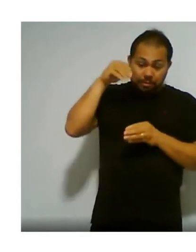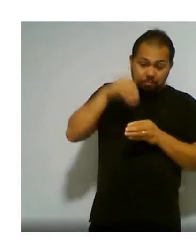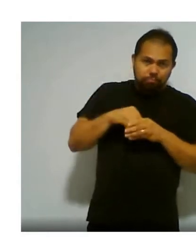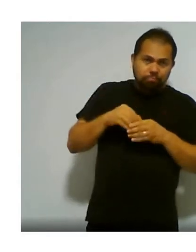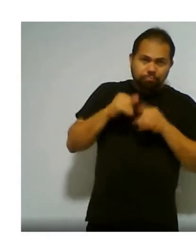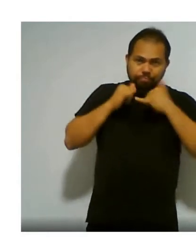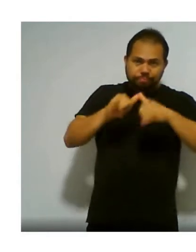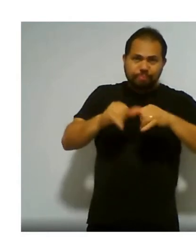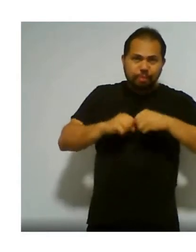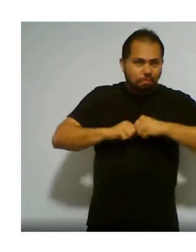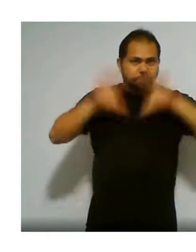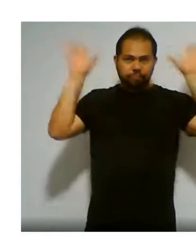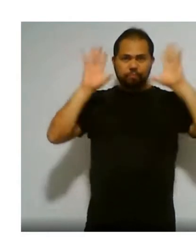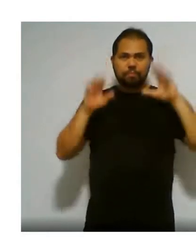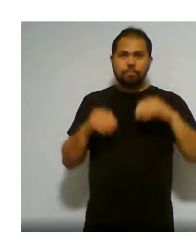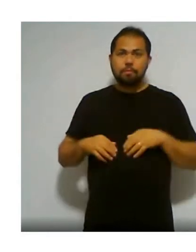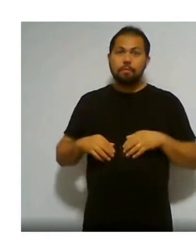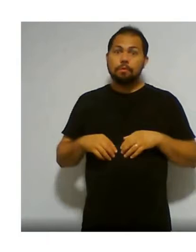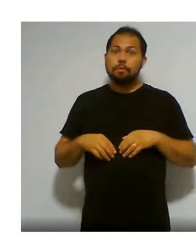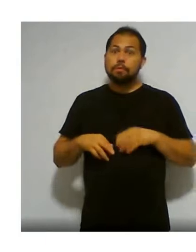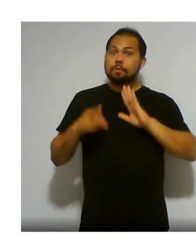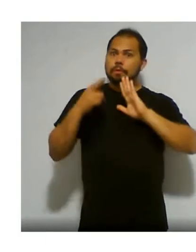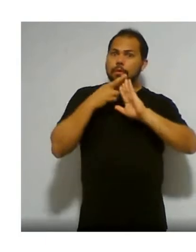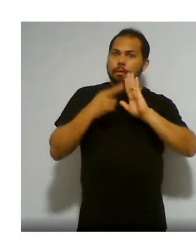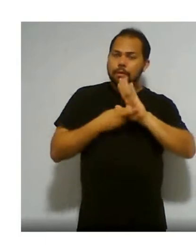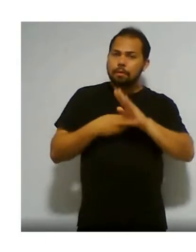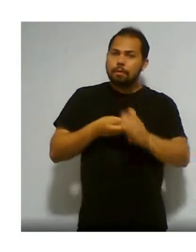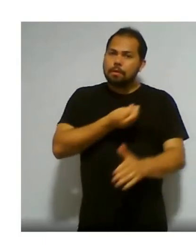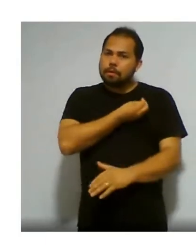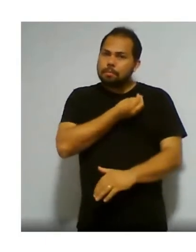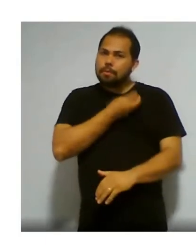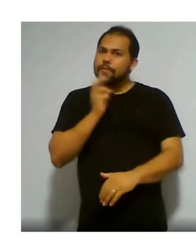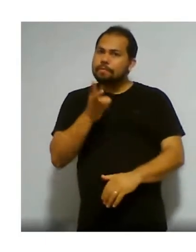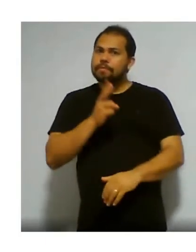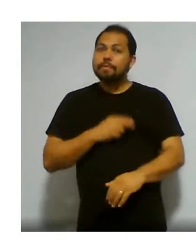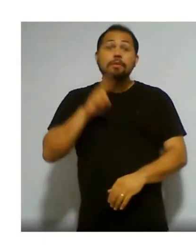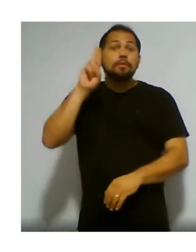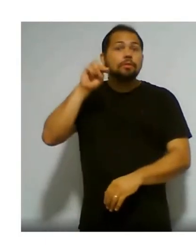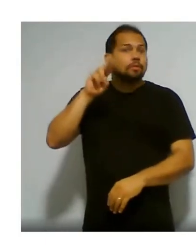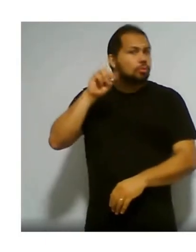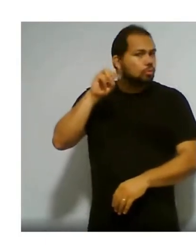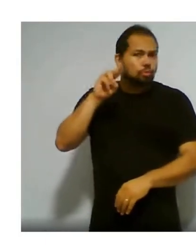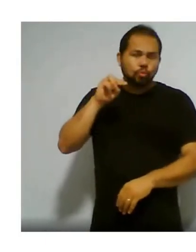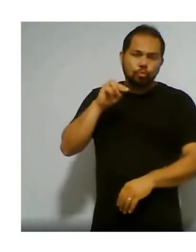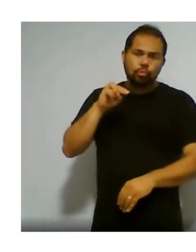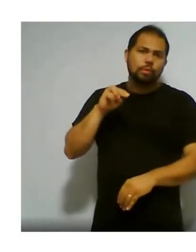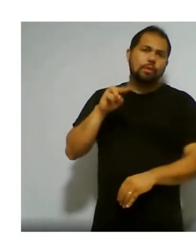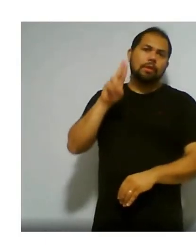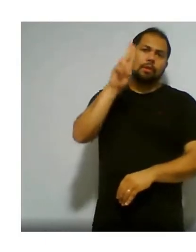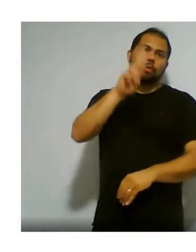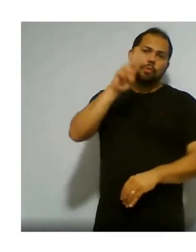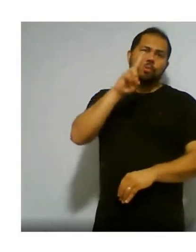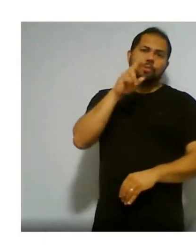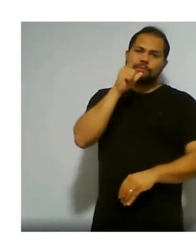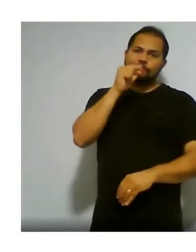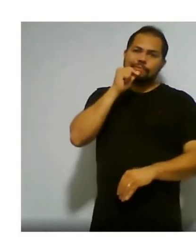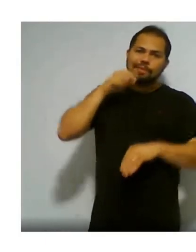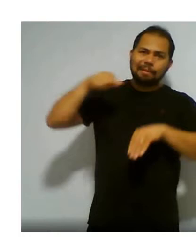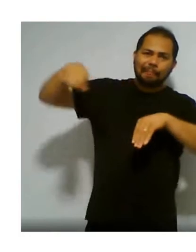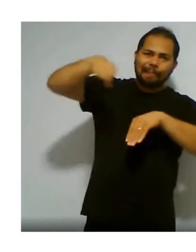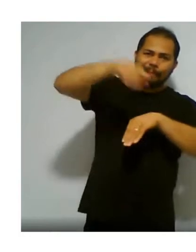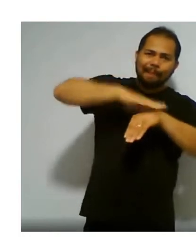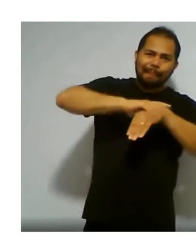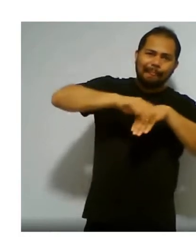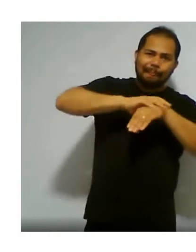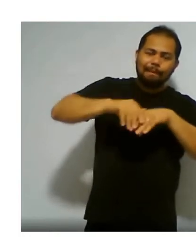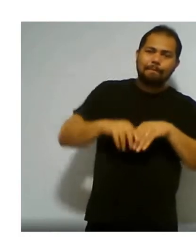vida. Não usem nunca água, nem nenhum produto à base de água para limpar ou dar manutenção no seu computador. Em